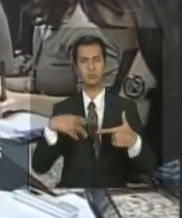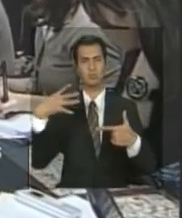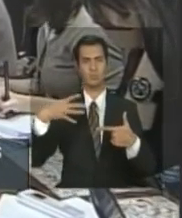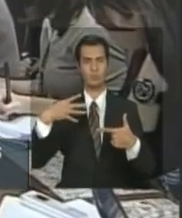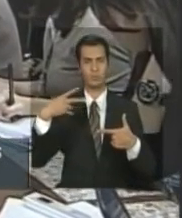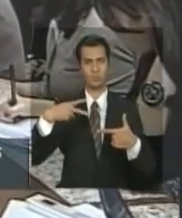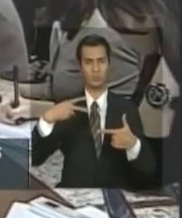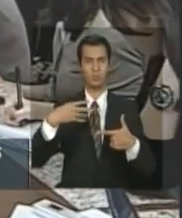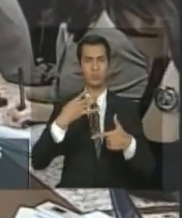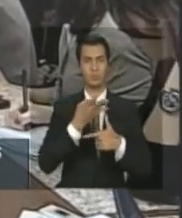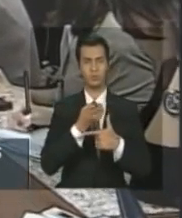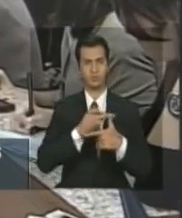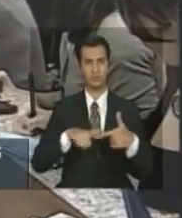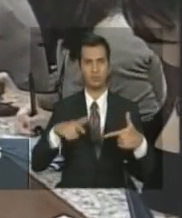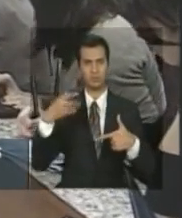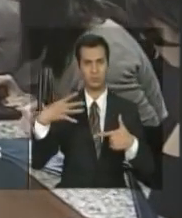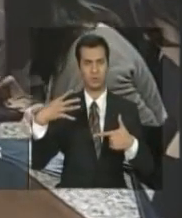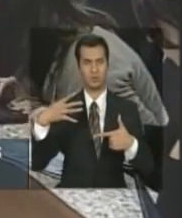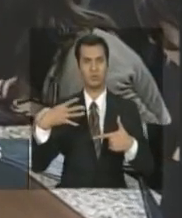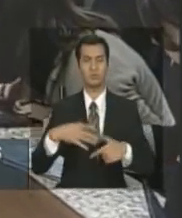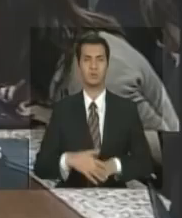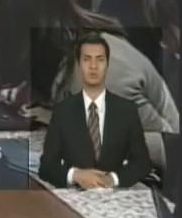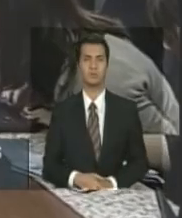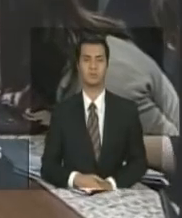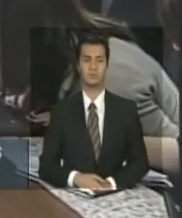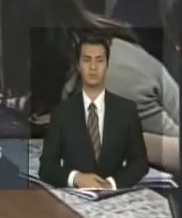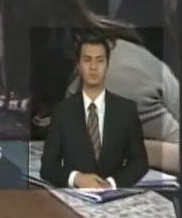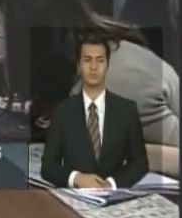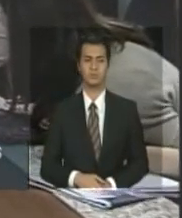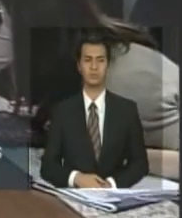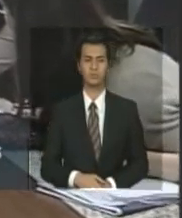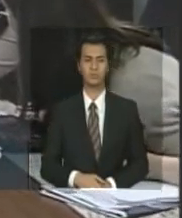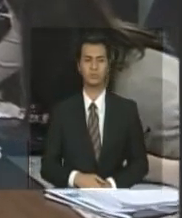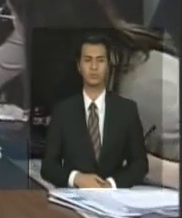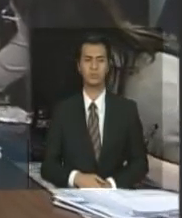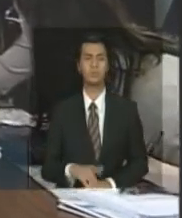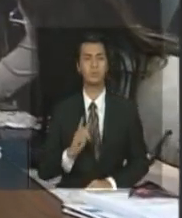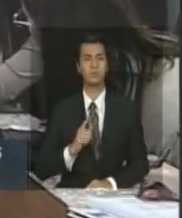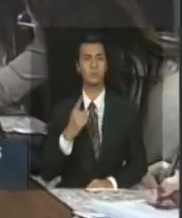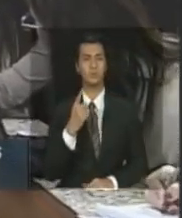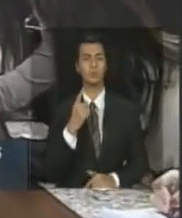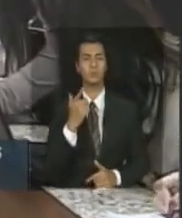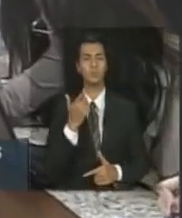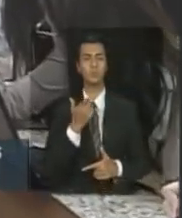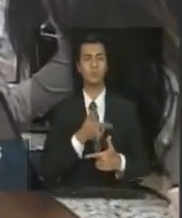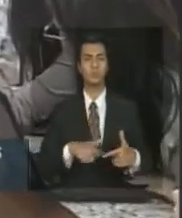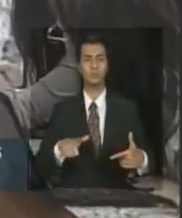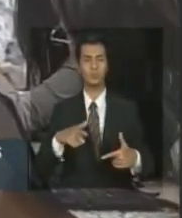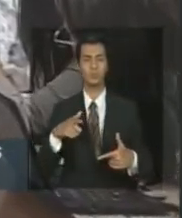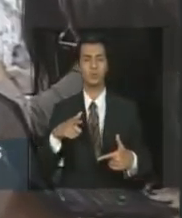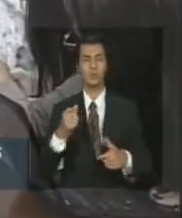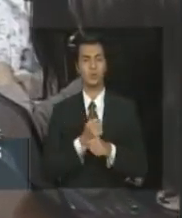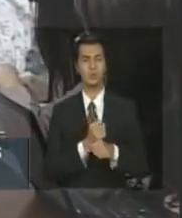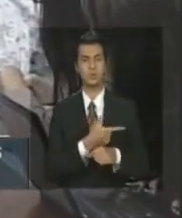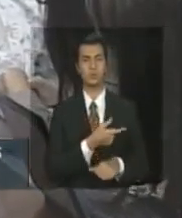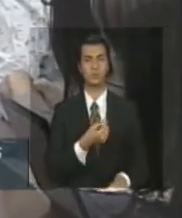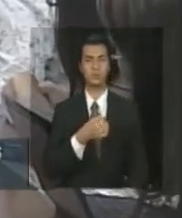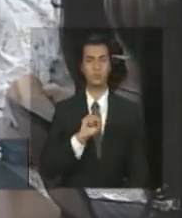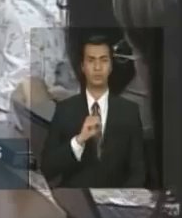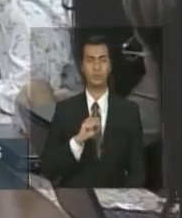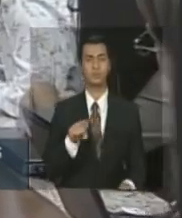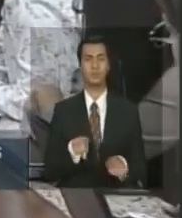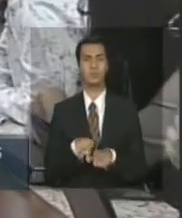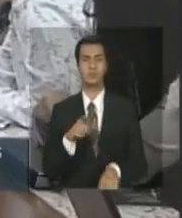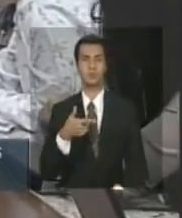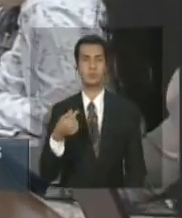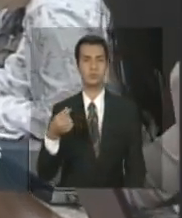pegaram 1/4 salário mínimo num ano e 1/4 salário mínimo em 2009. Como o salário mínimo cresceu muito acima